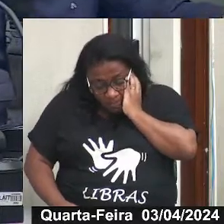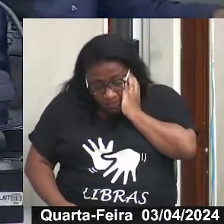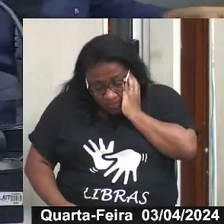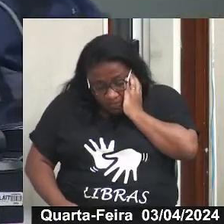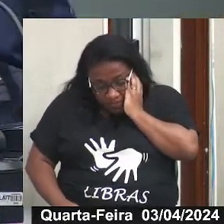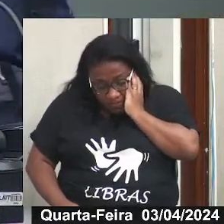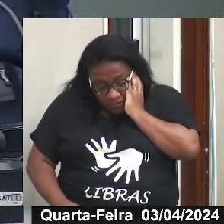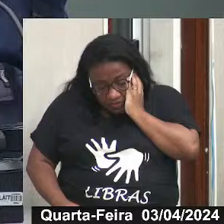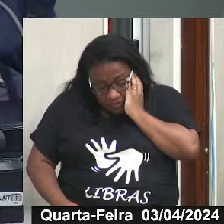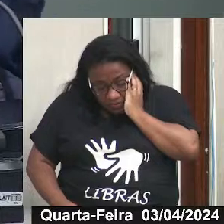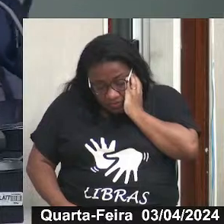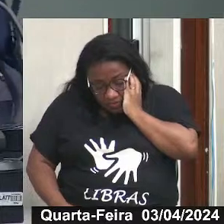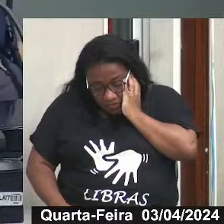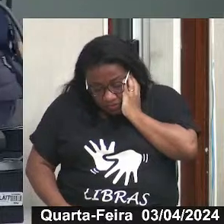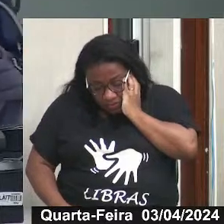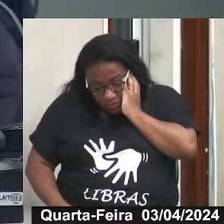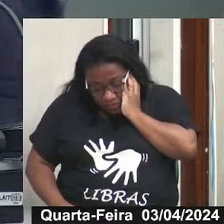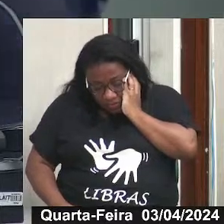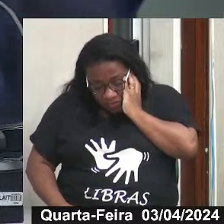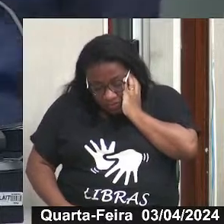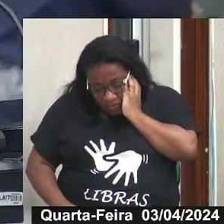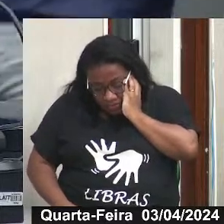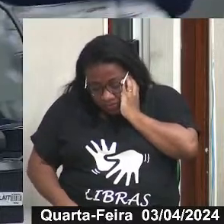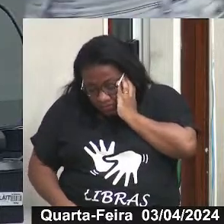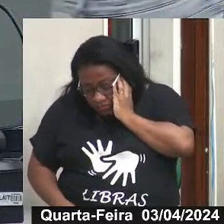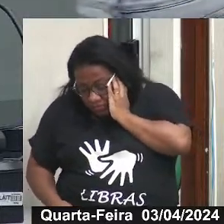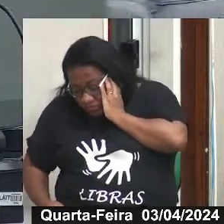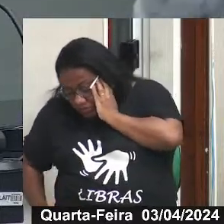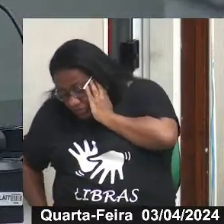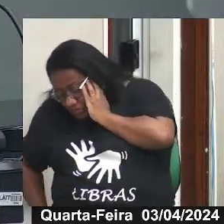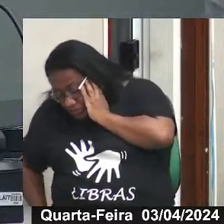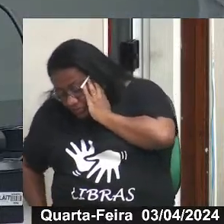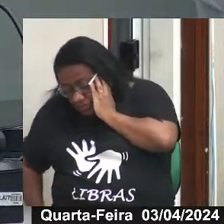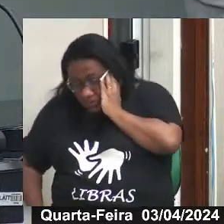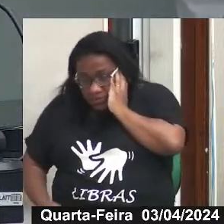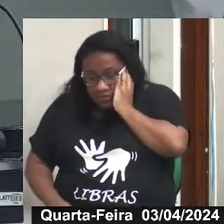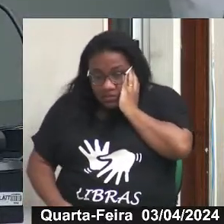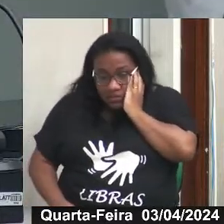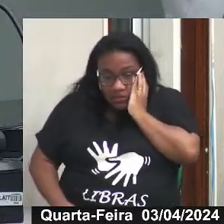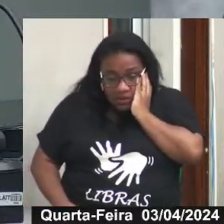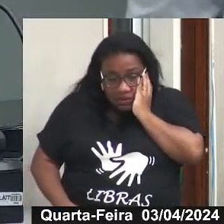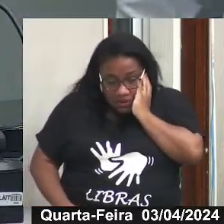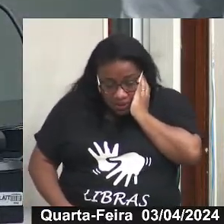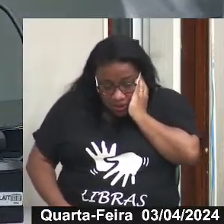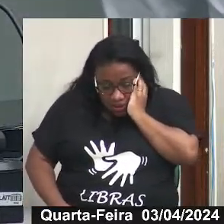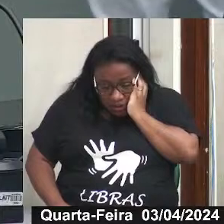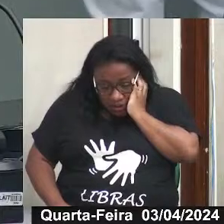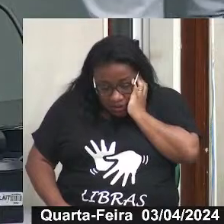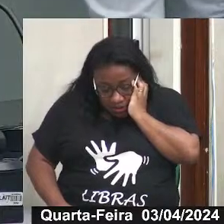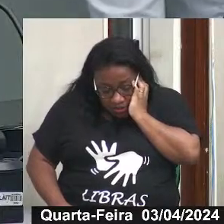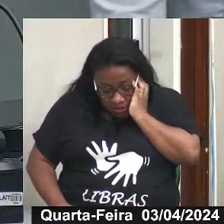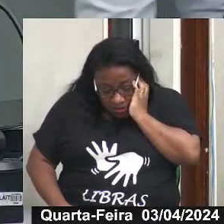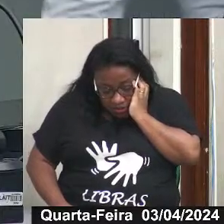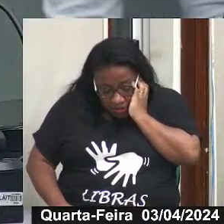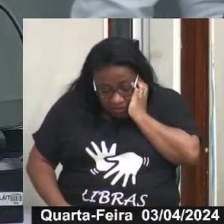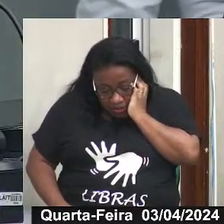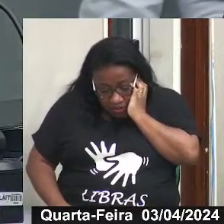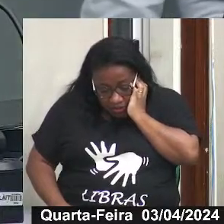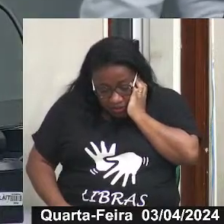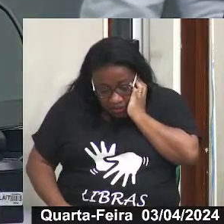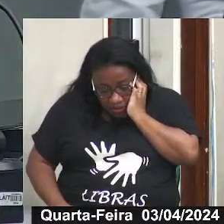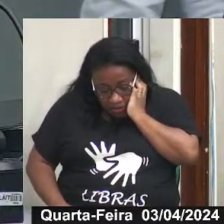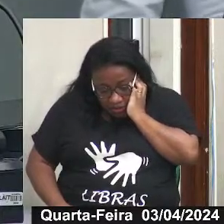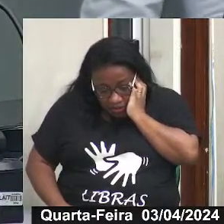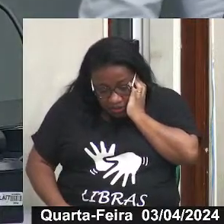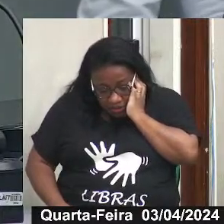refez a tela, ele mesmo muitas vezes metia a mão na massa, fez o que foi possível. E sempre que eu precisei do Luiz, ele nos ajudou na